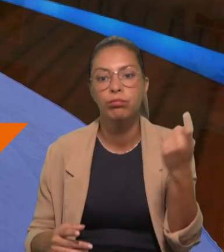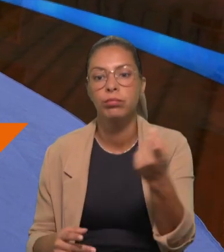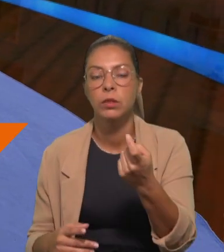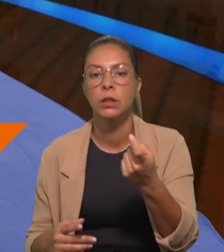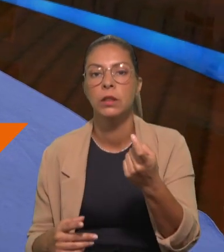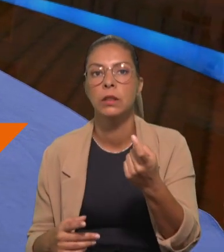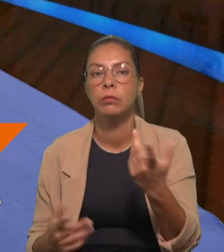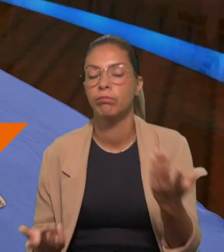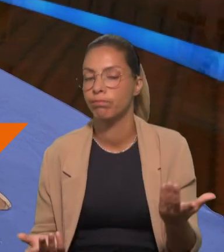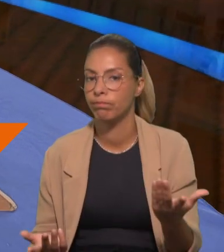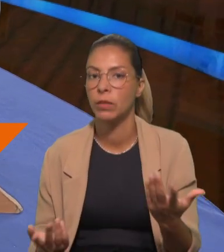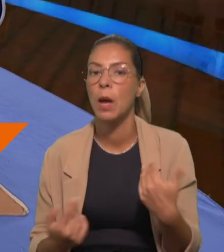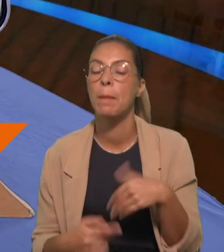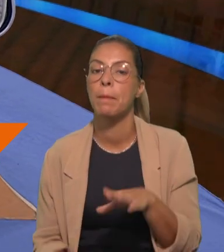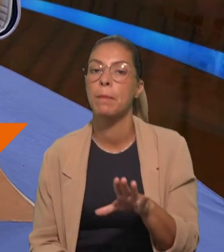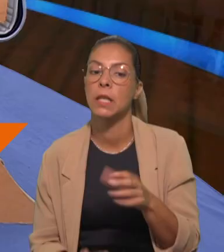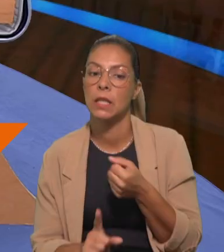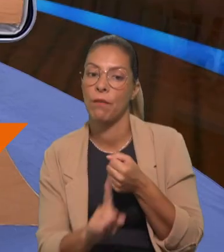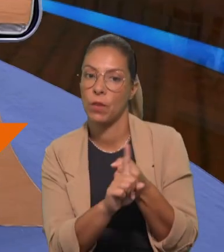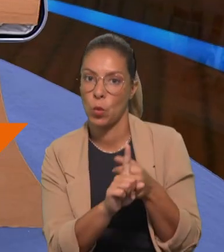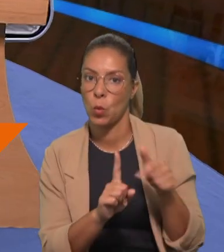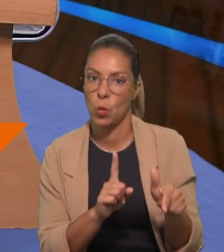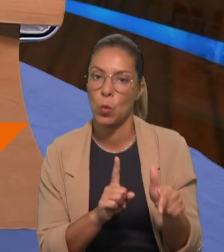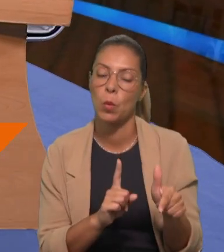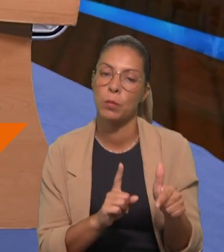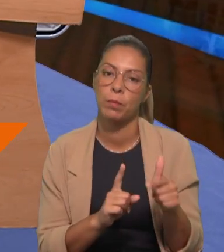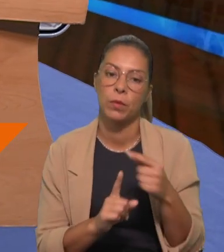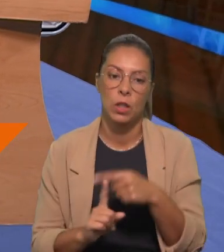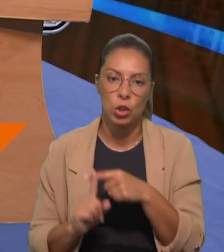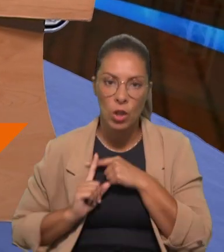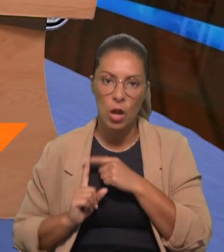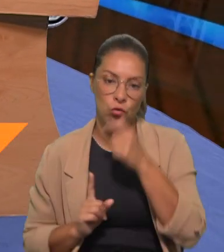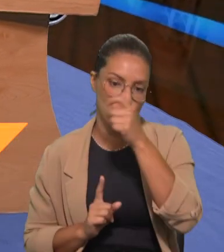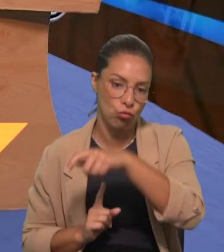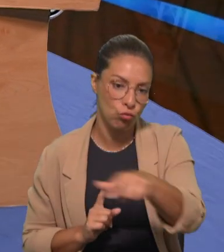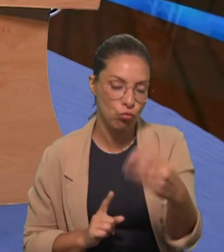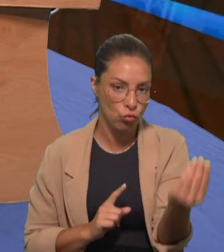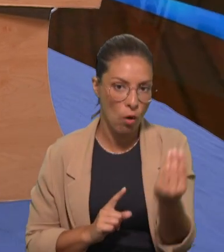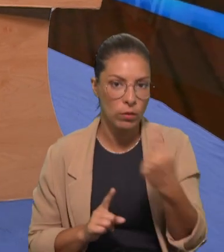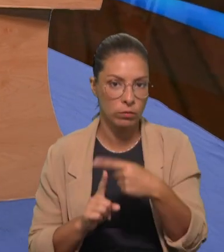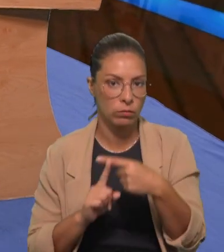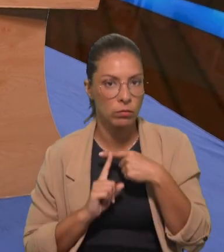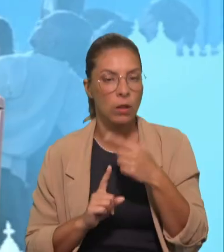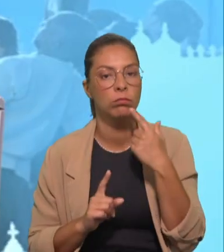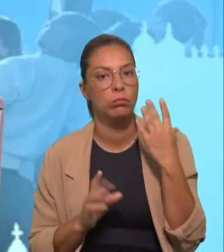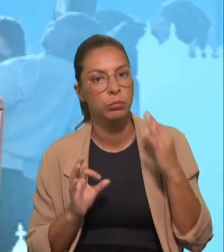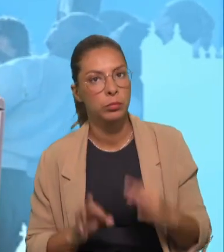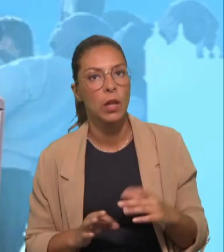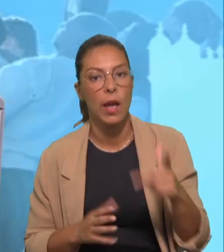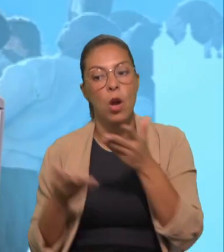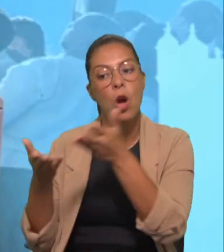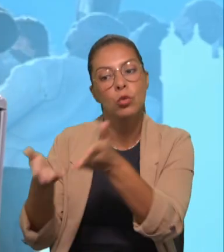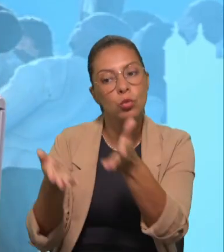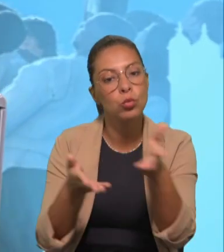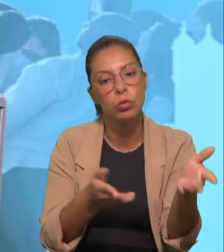isso, se calhar, o desafio para a comunidade cristã, para os cristãos e para os jovens que já fazem essa experiência, é justamente ajudar as pessoas a darem